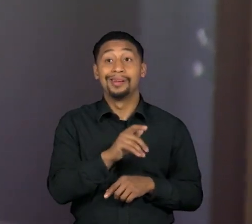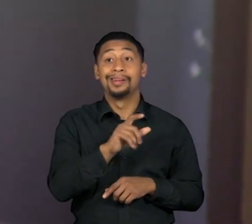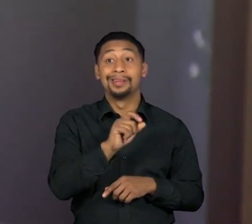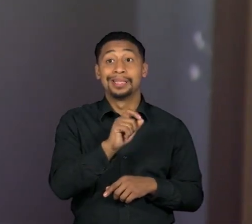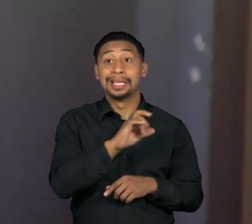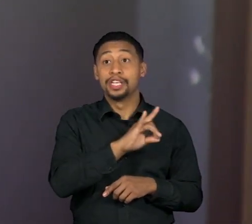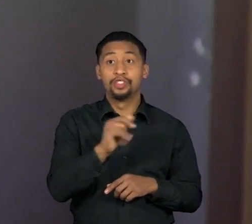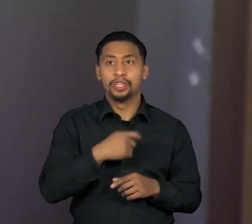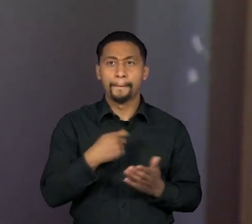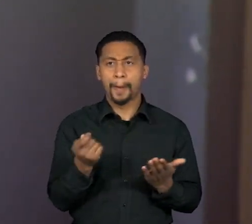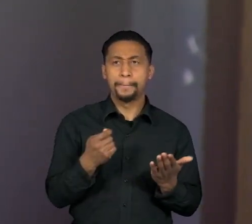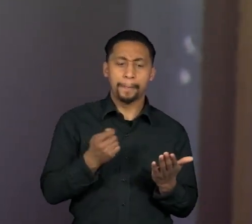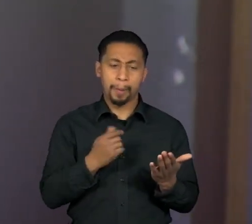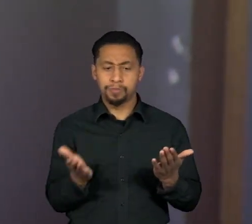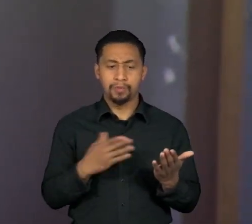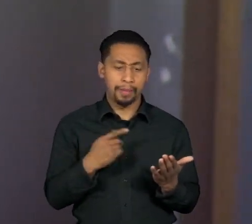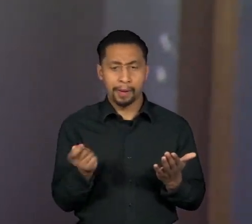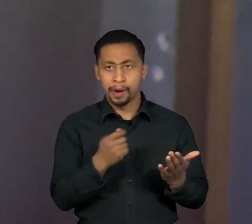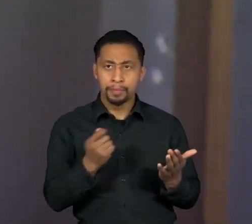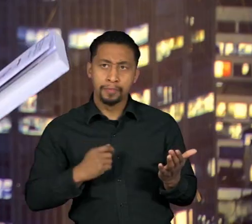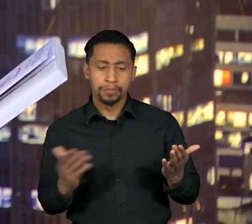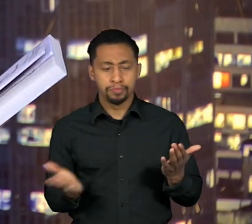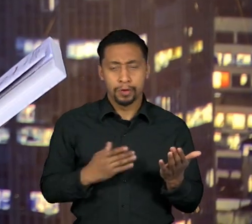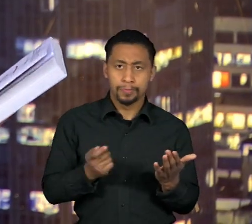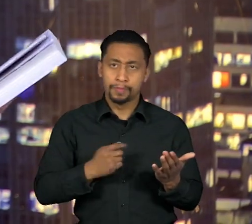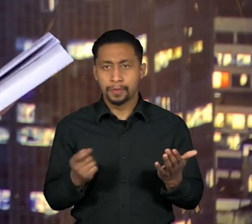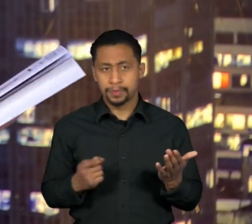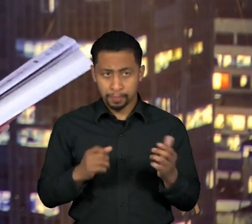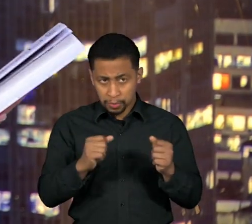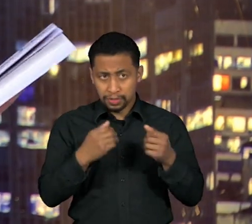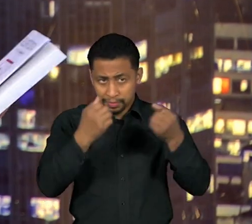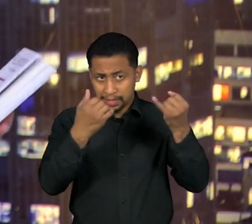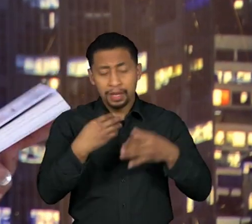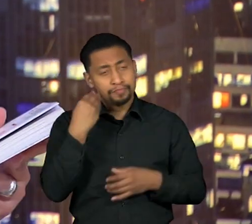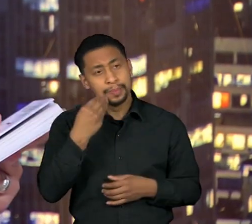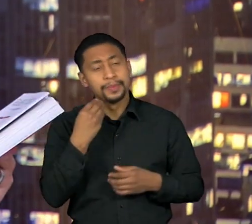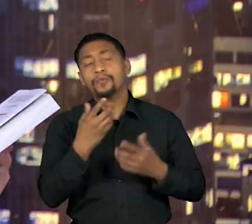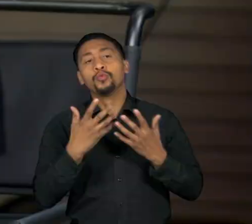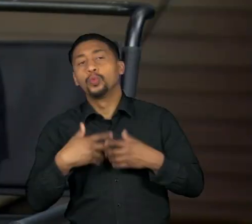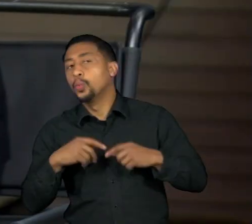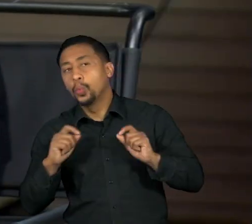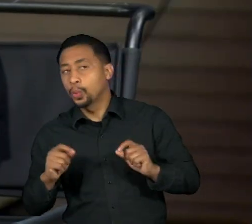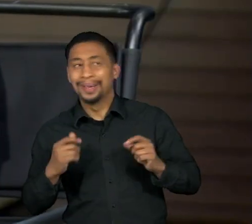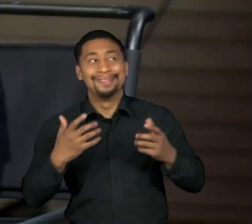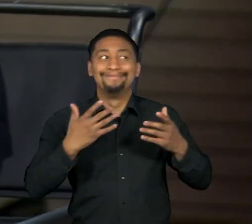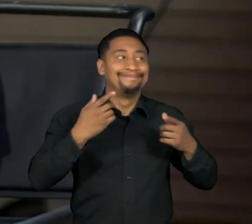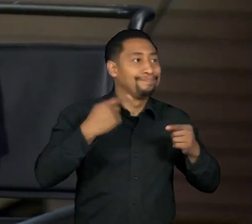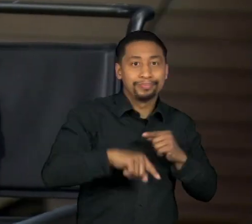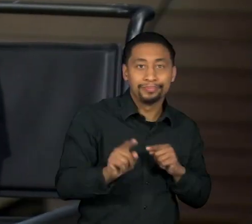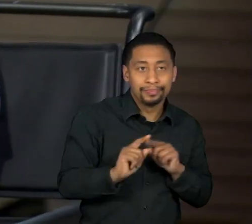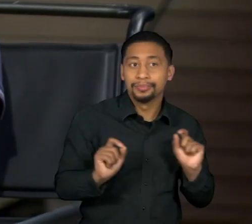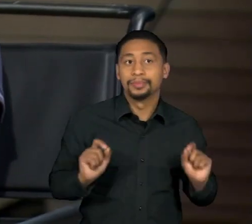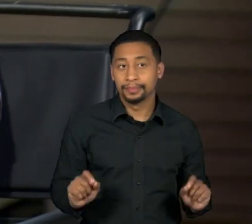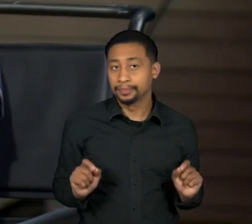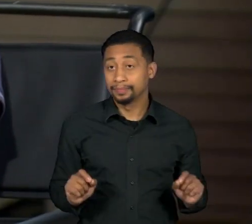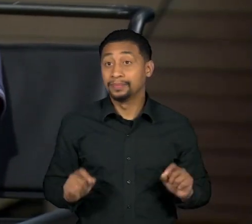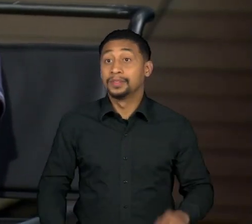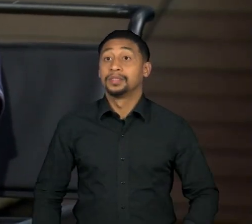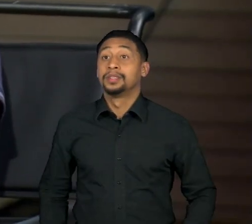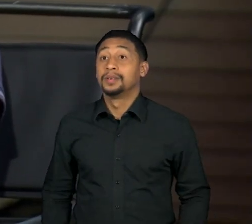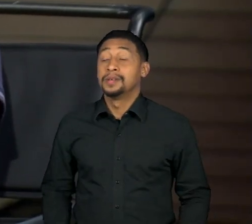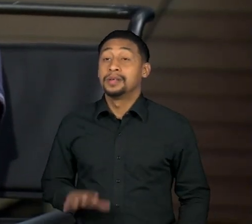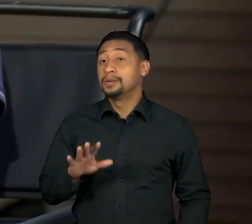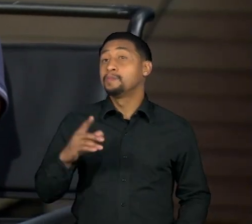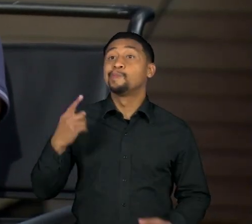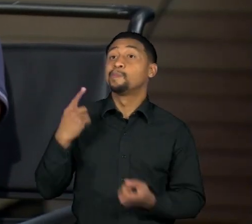que você contasse para a gente essa experiência, o que funcionou e o que não funcionou. Tá. Eu acho que antes disso é importante falar o seguinte, por que é que eu fiz